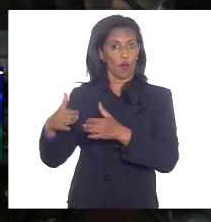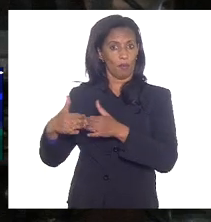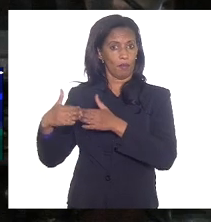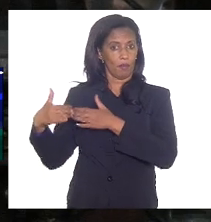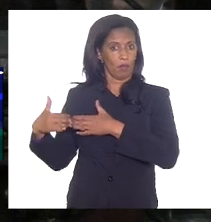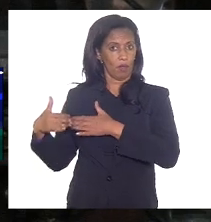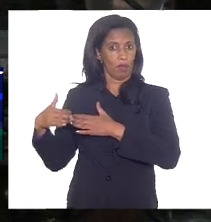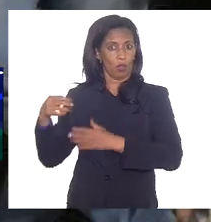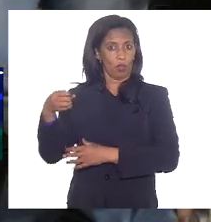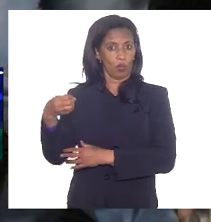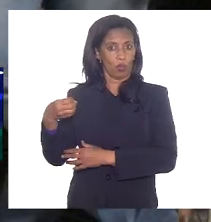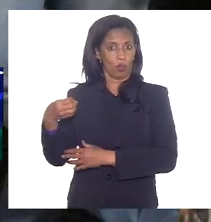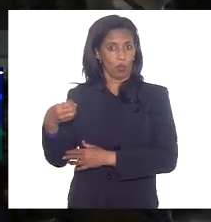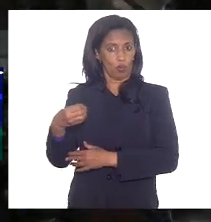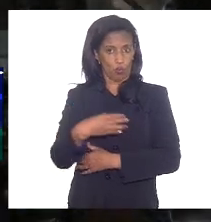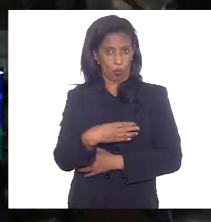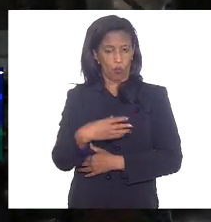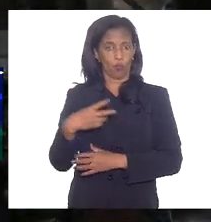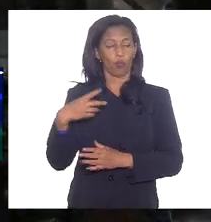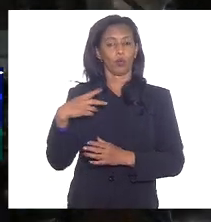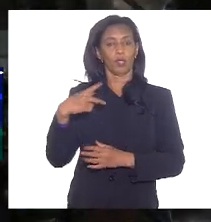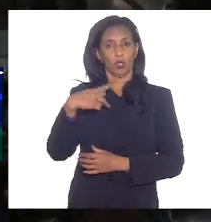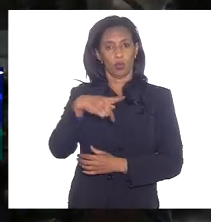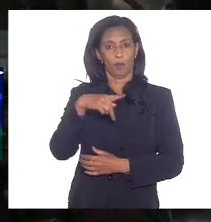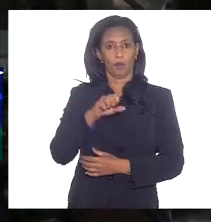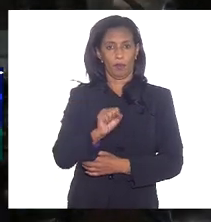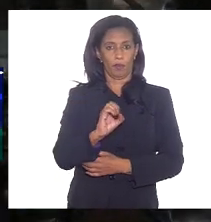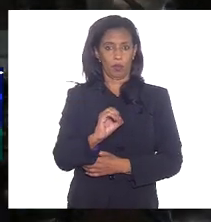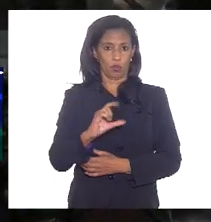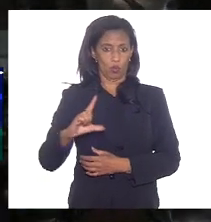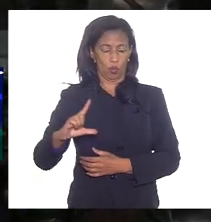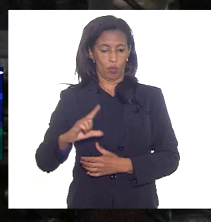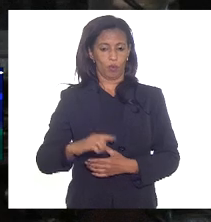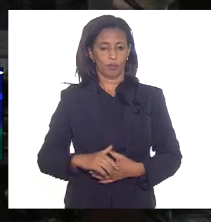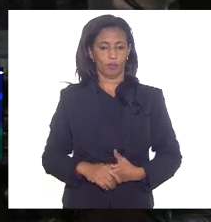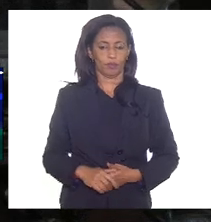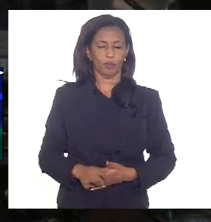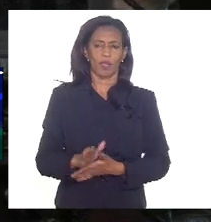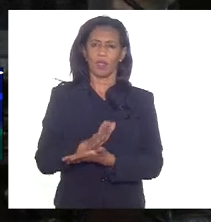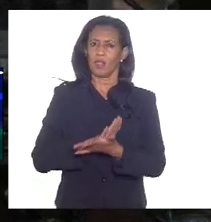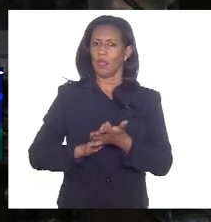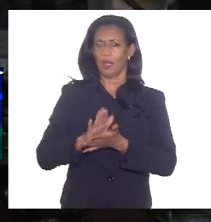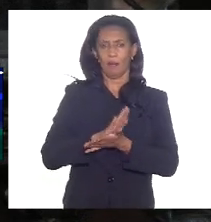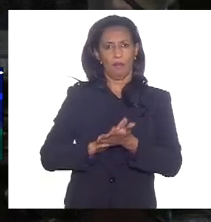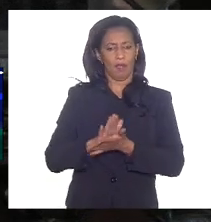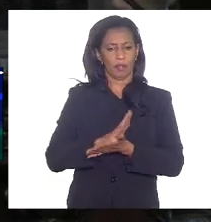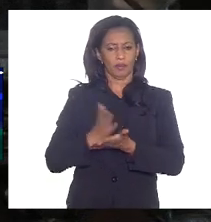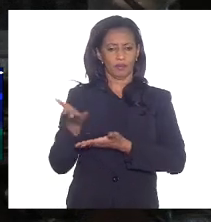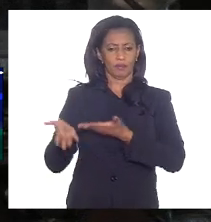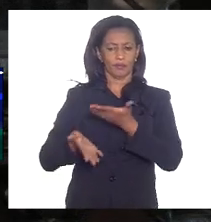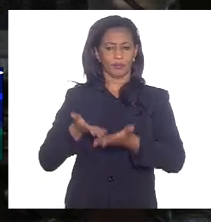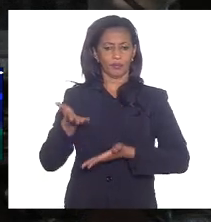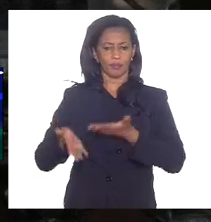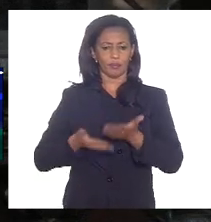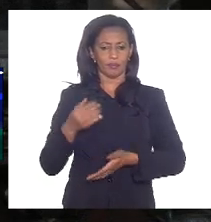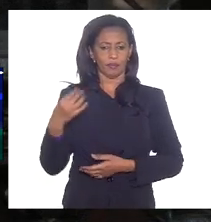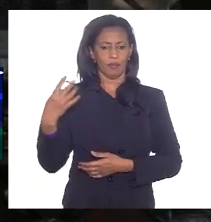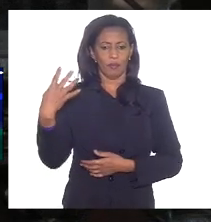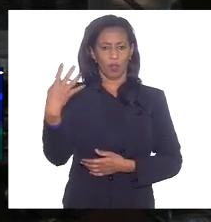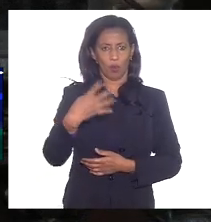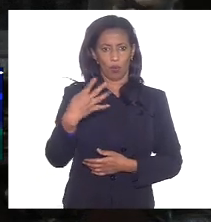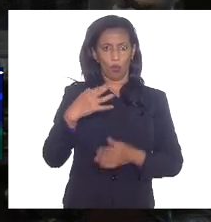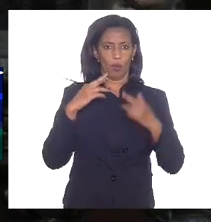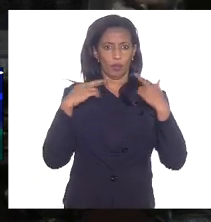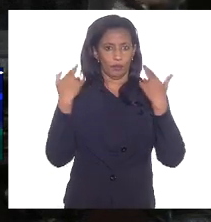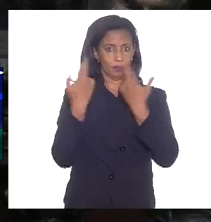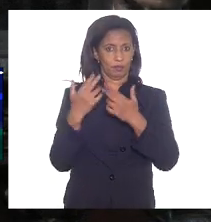do Novo. E do PSOL. E do PSOL. Deputado, nada mais havendo a tratar na quarta sessão